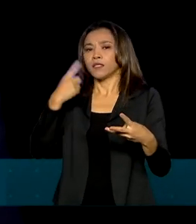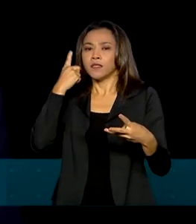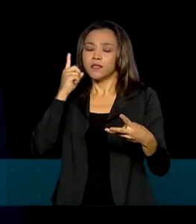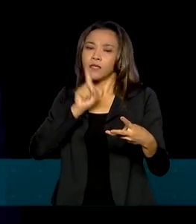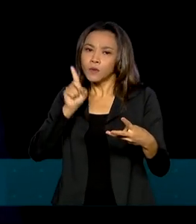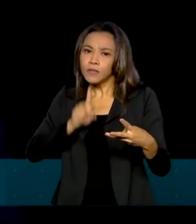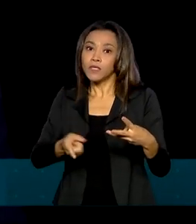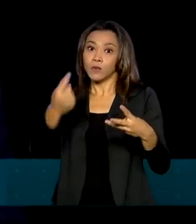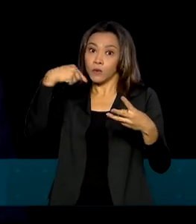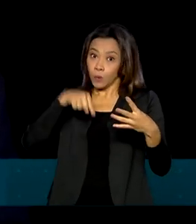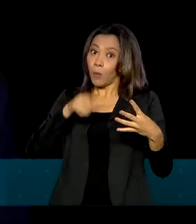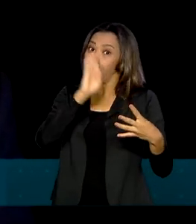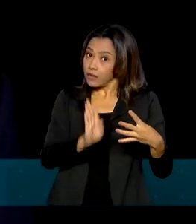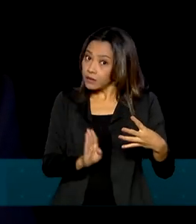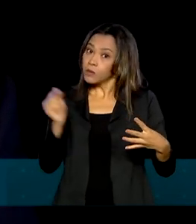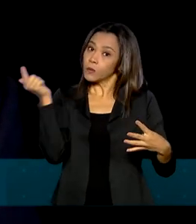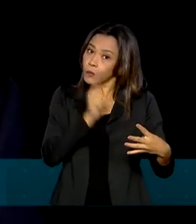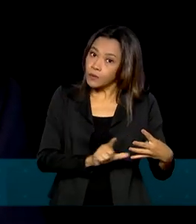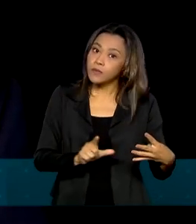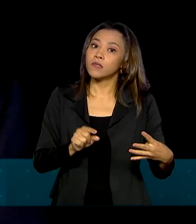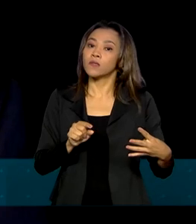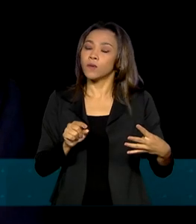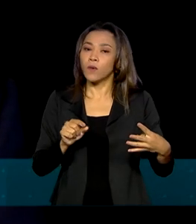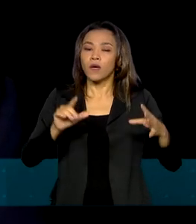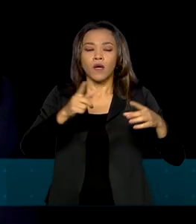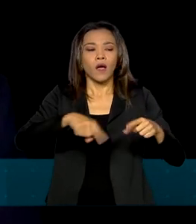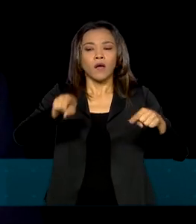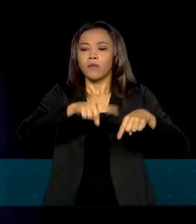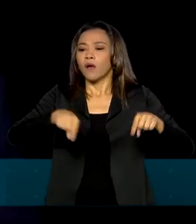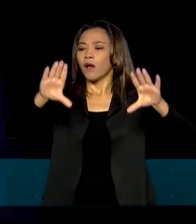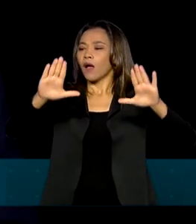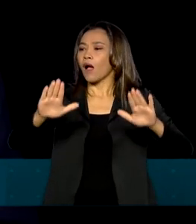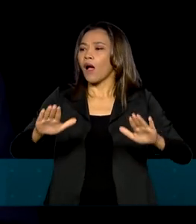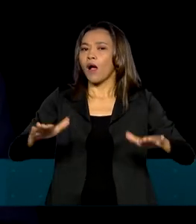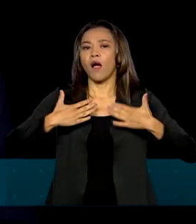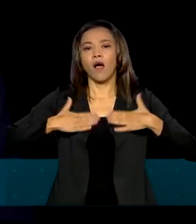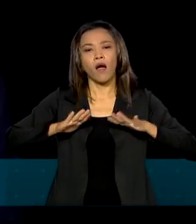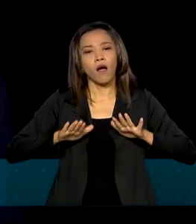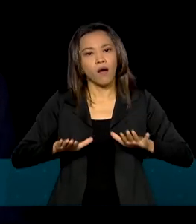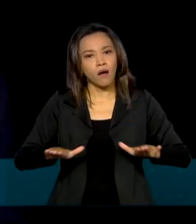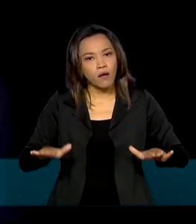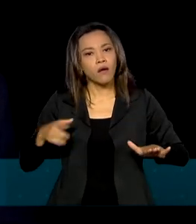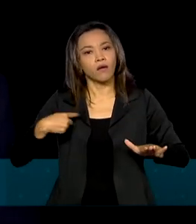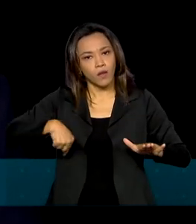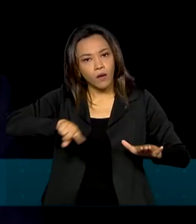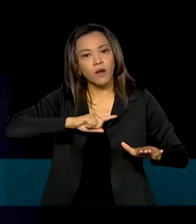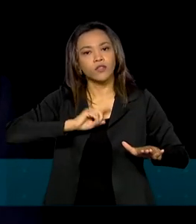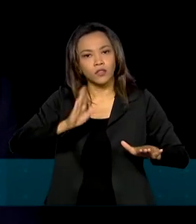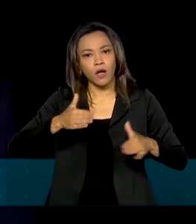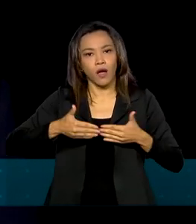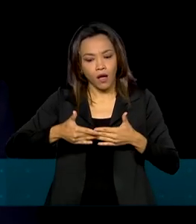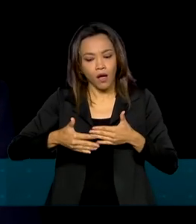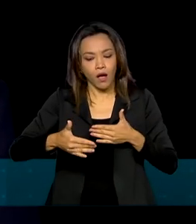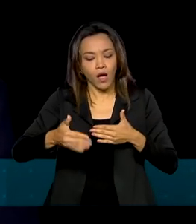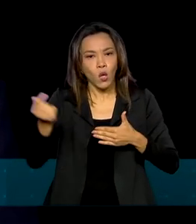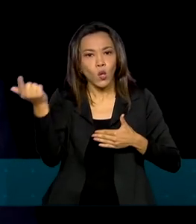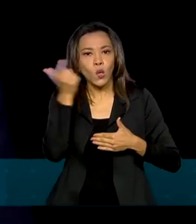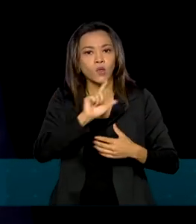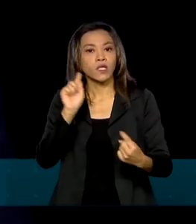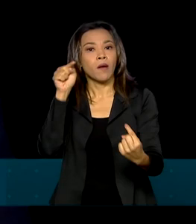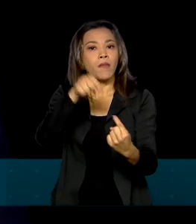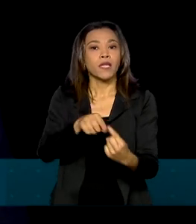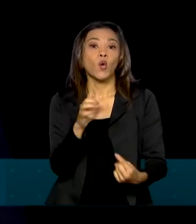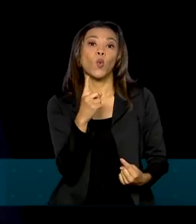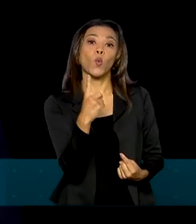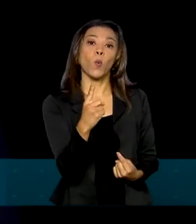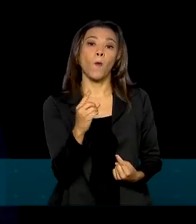se antecipou, isso trouxe uma calmaria também muito grande, porque nós estamos já atingimos a meta de 1 milhão